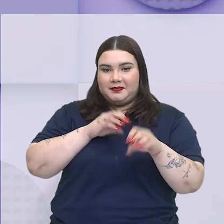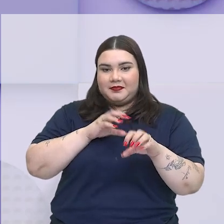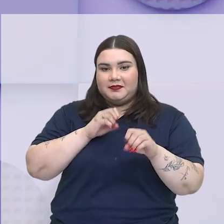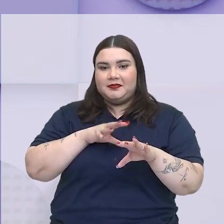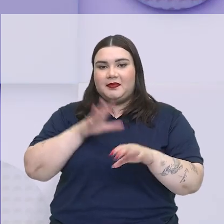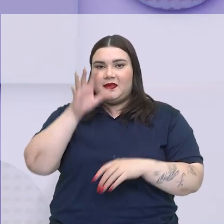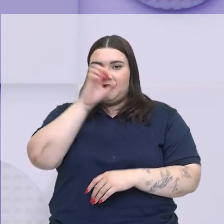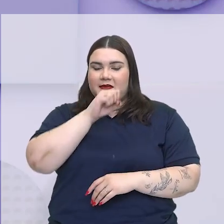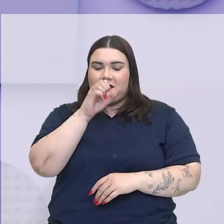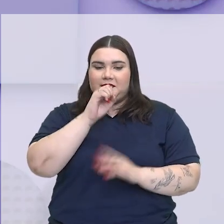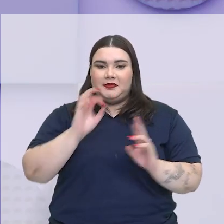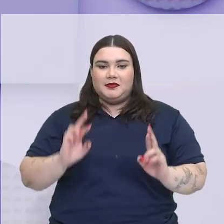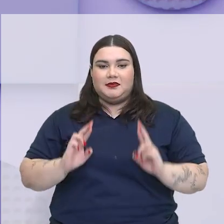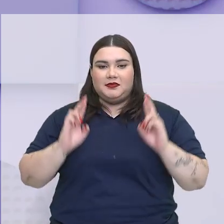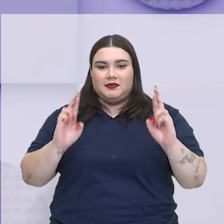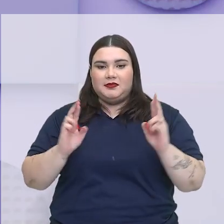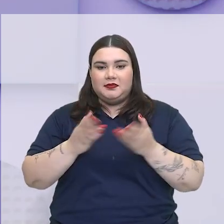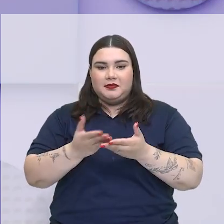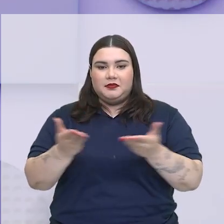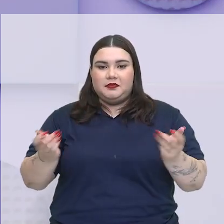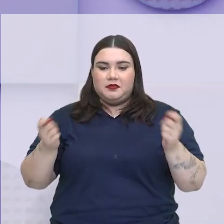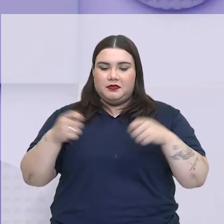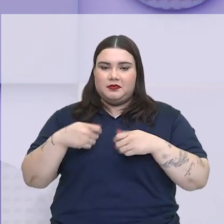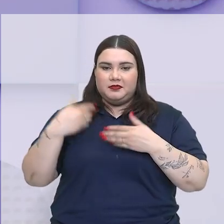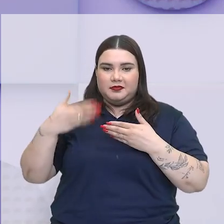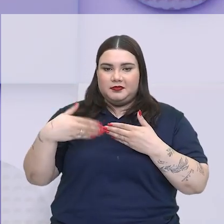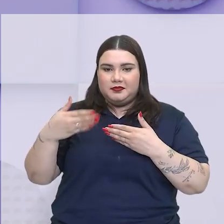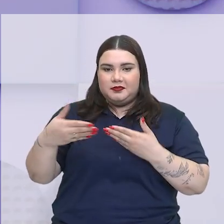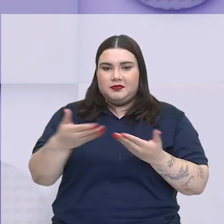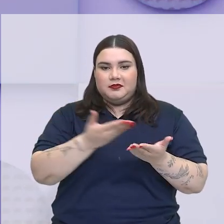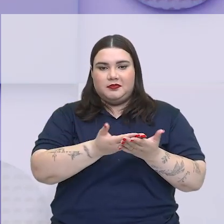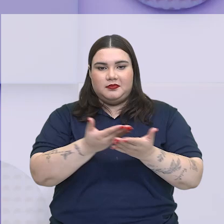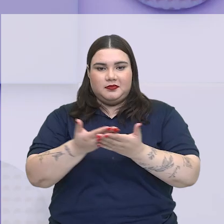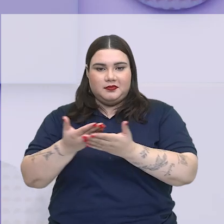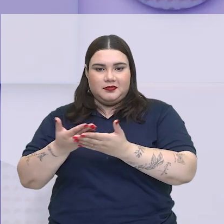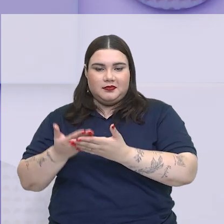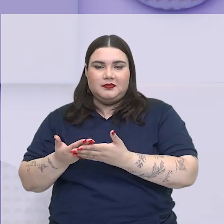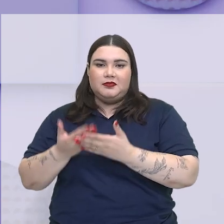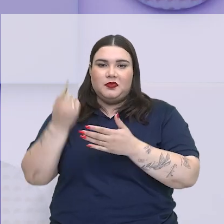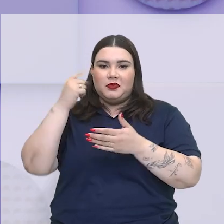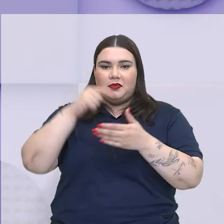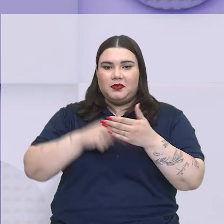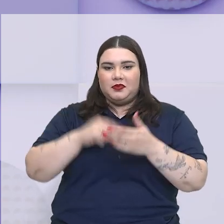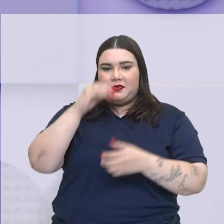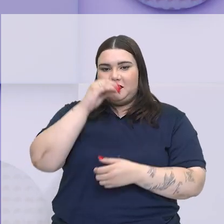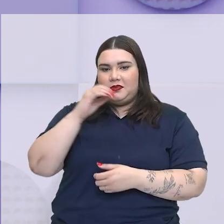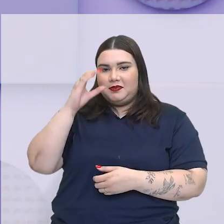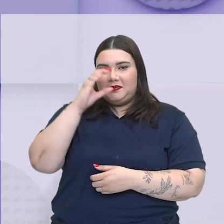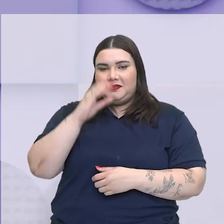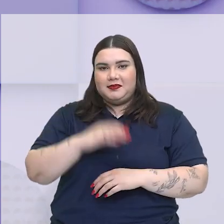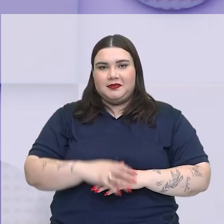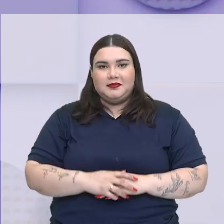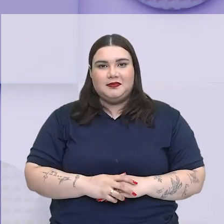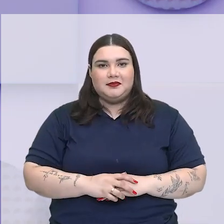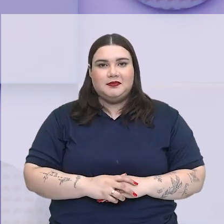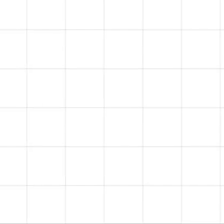passos, e quero te desejar que você possa prosseguir um pouquinho mais e possa aprofundar os seus conhecimentos.